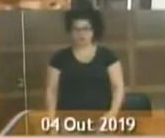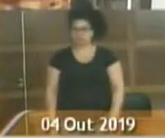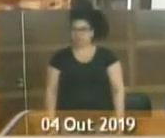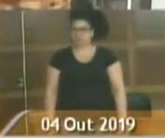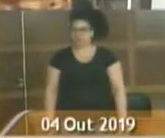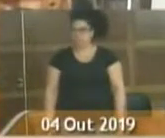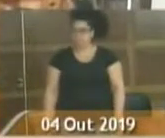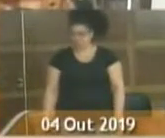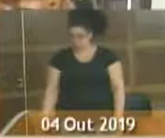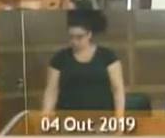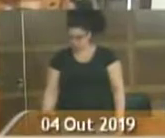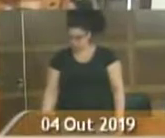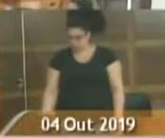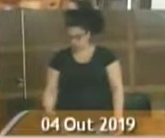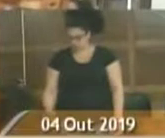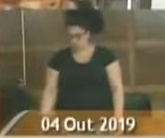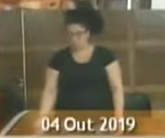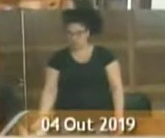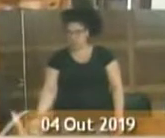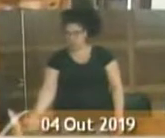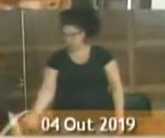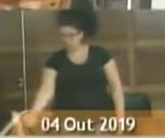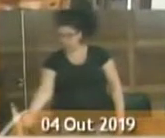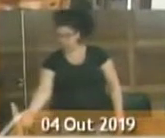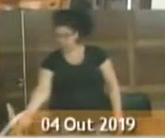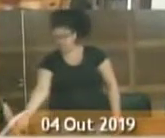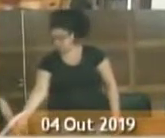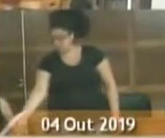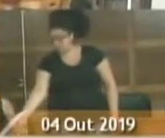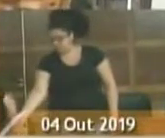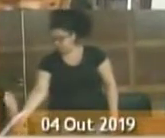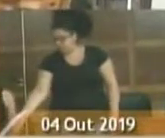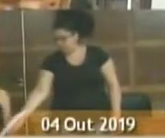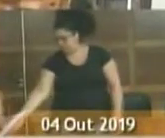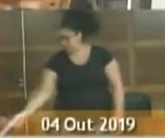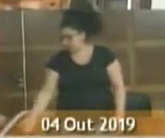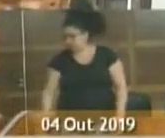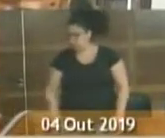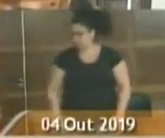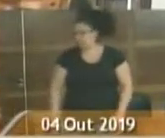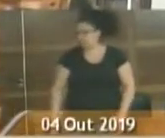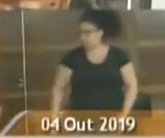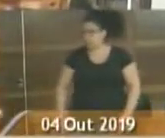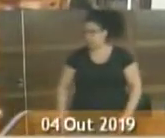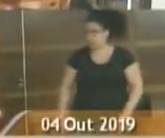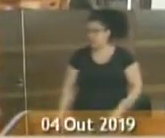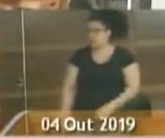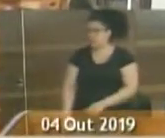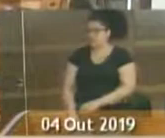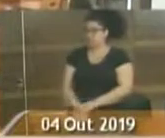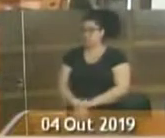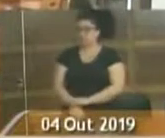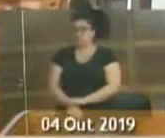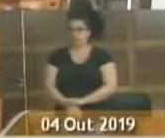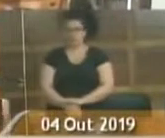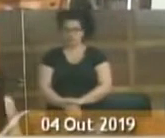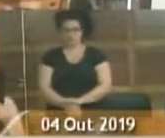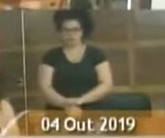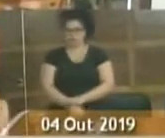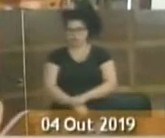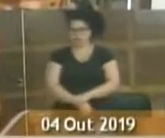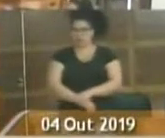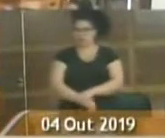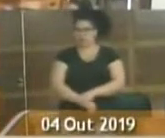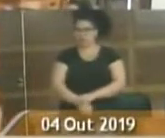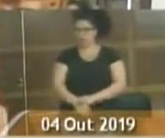Você está vendo? Não sabia que a Cris fazia isso. Olha que bacana. Eu conheço várias